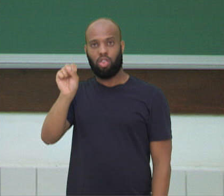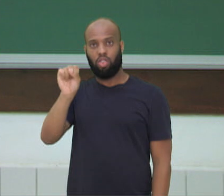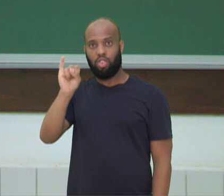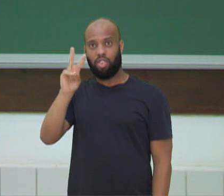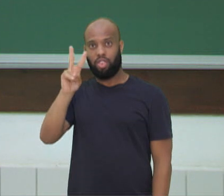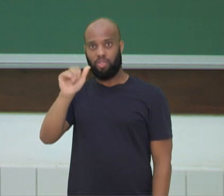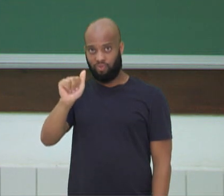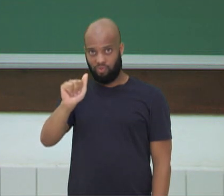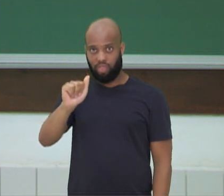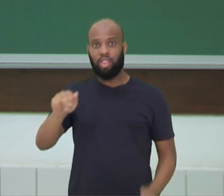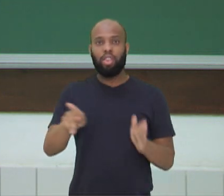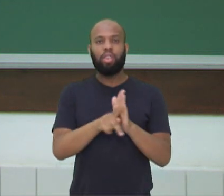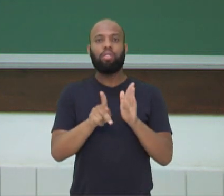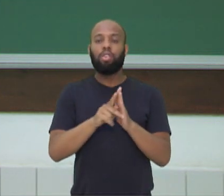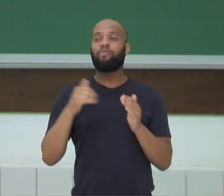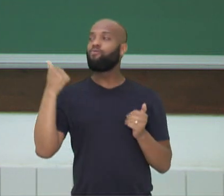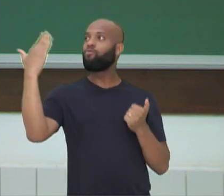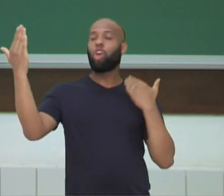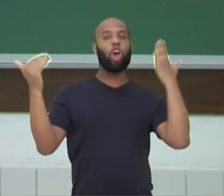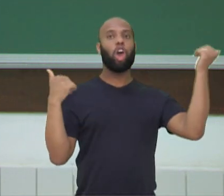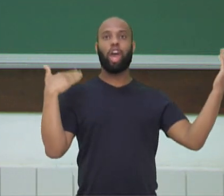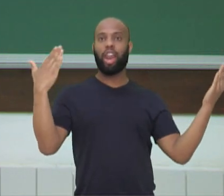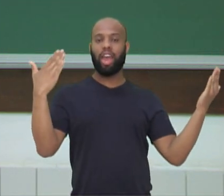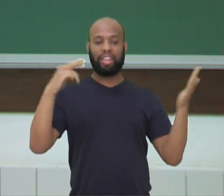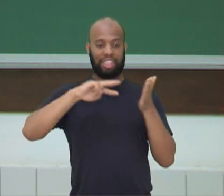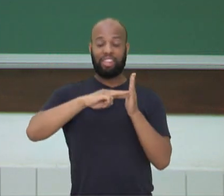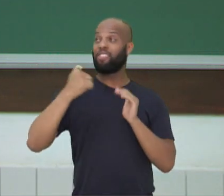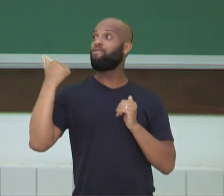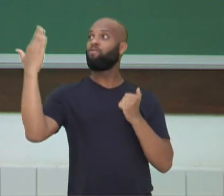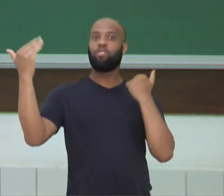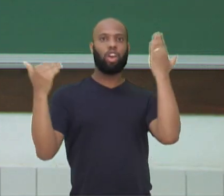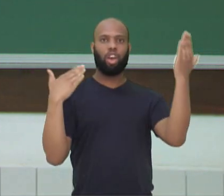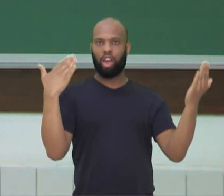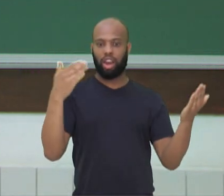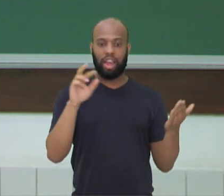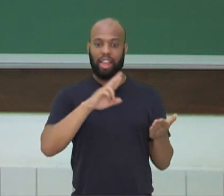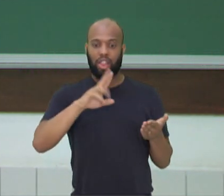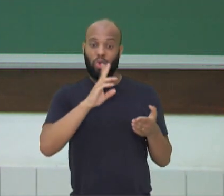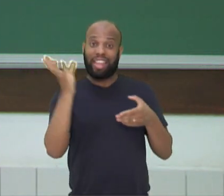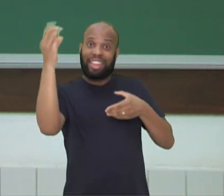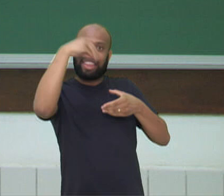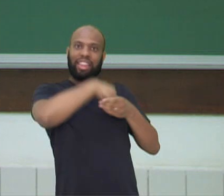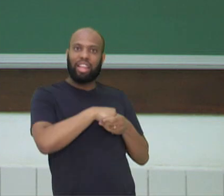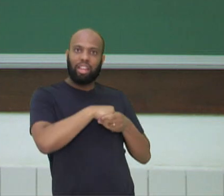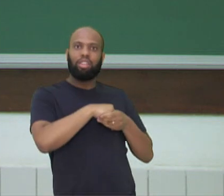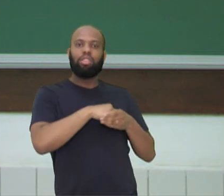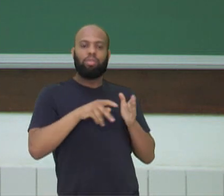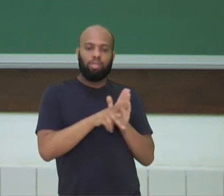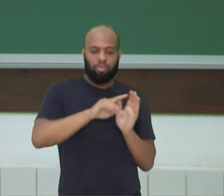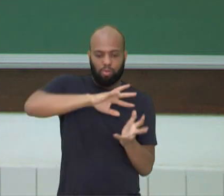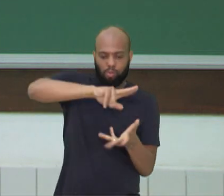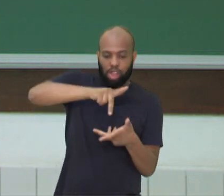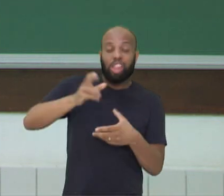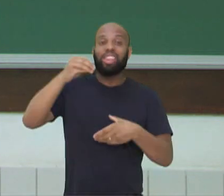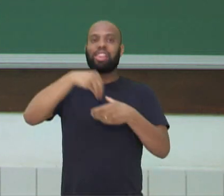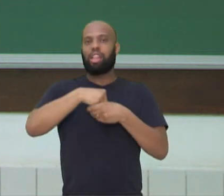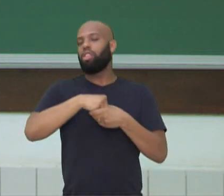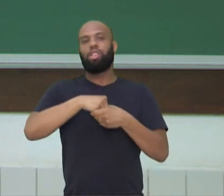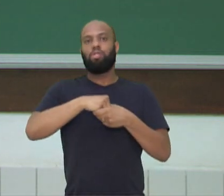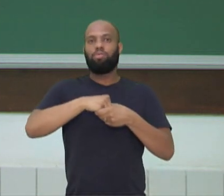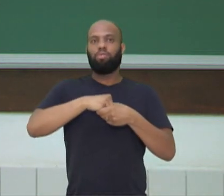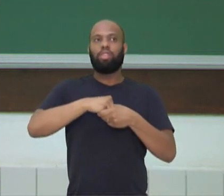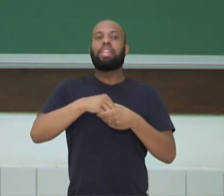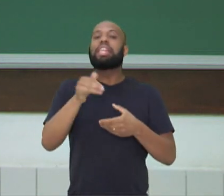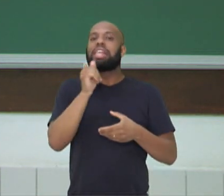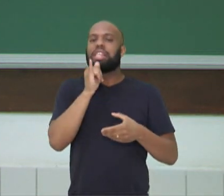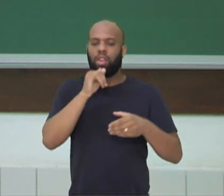de exterior, é fora, não está no interior do nosso planeta. Então imagina que um